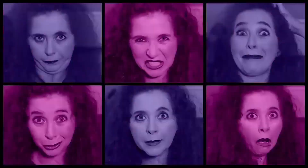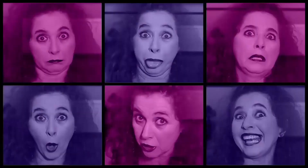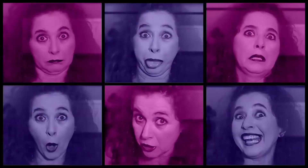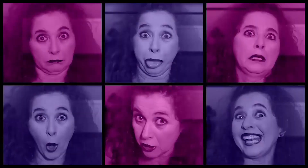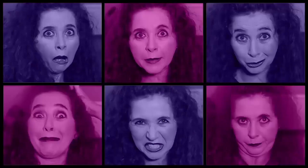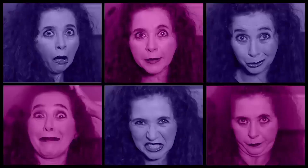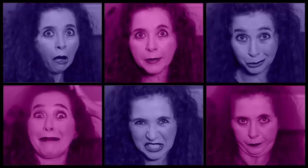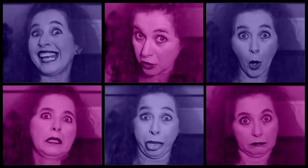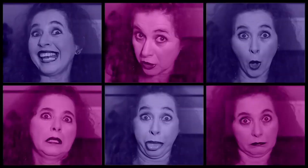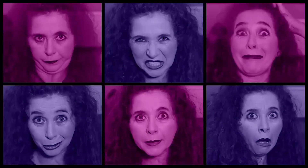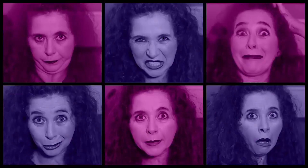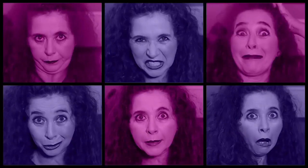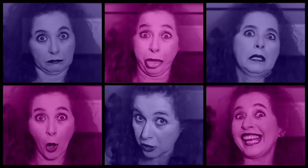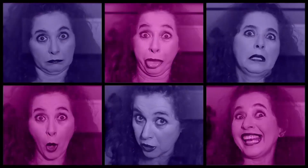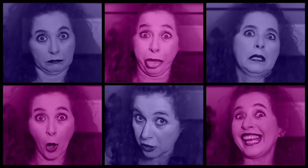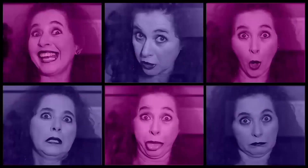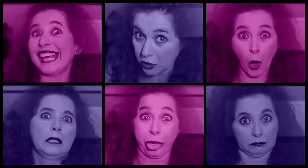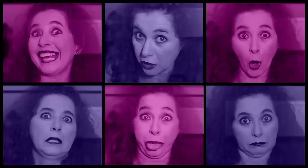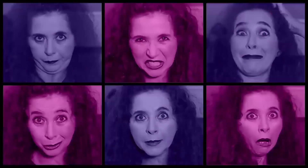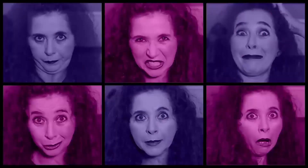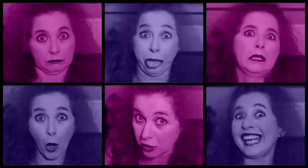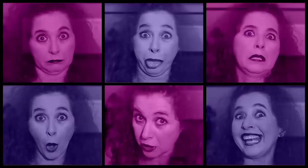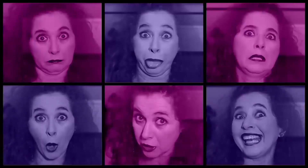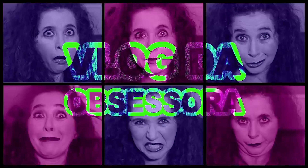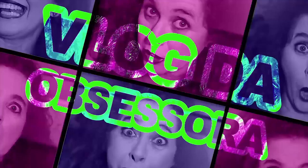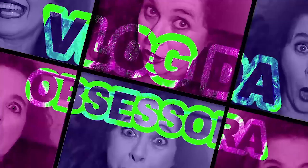a vinheta!